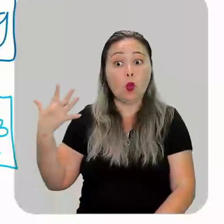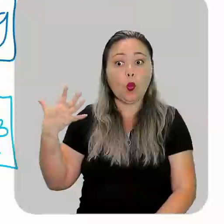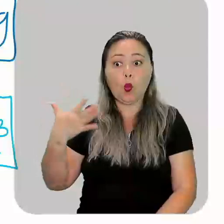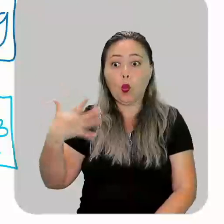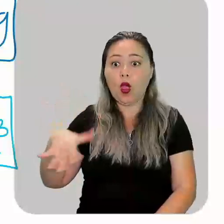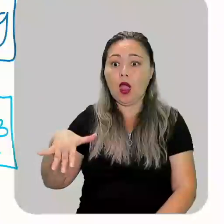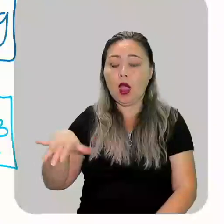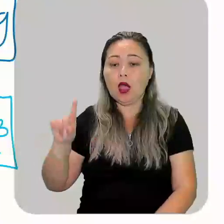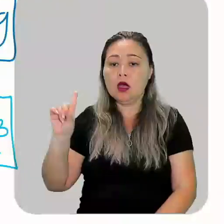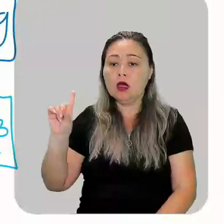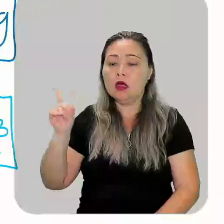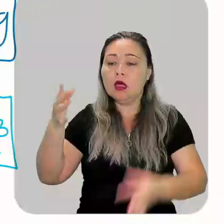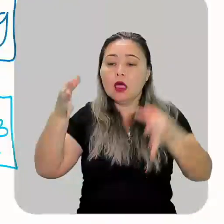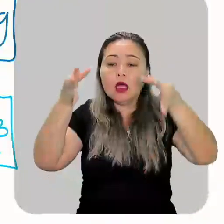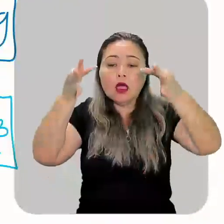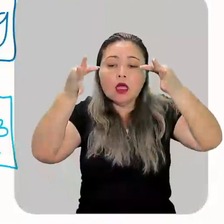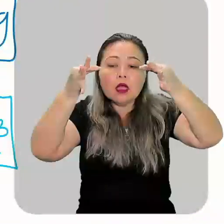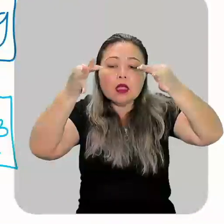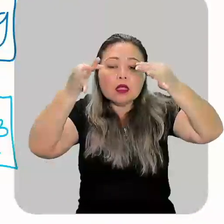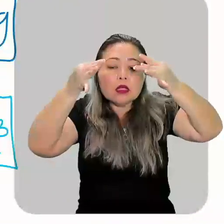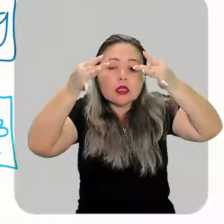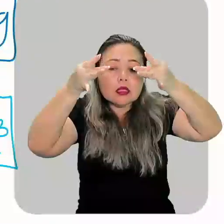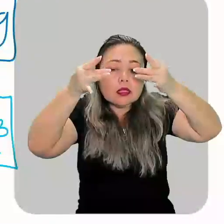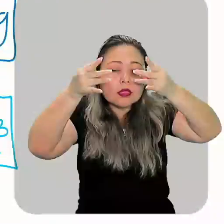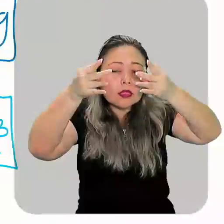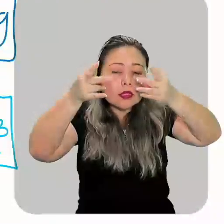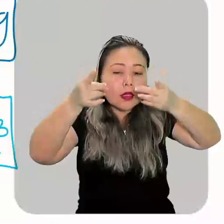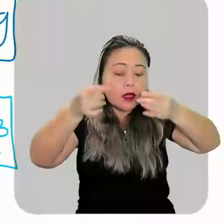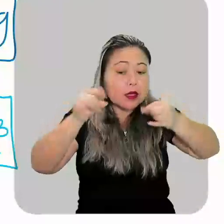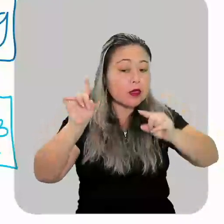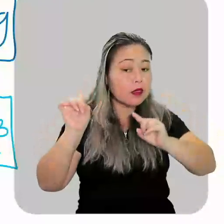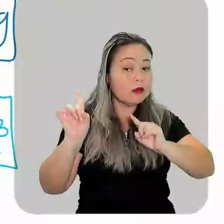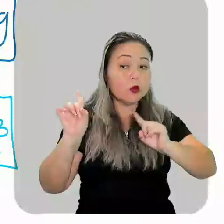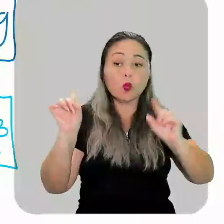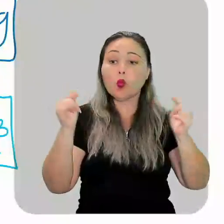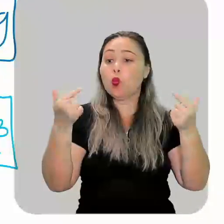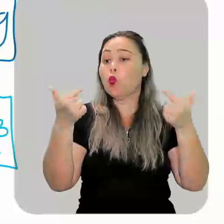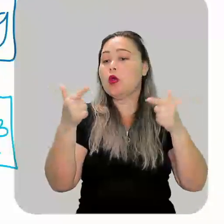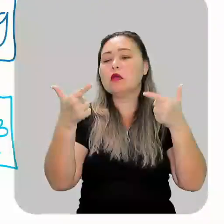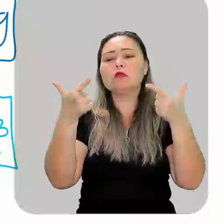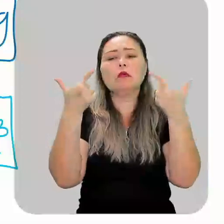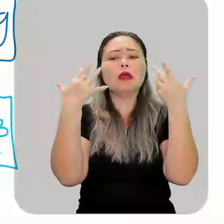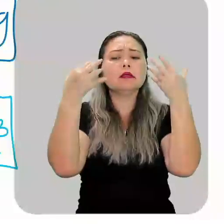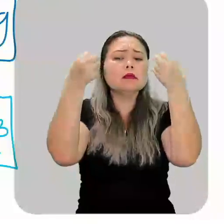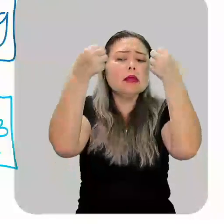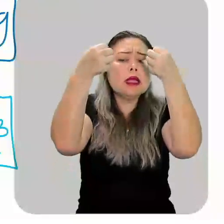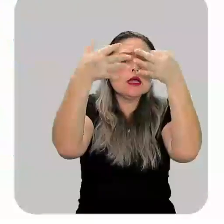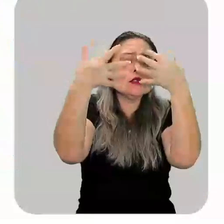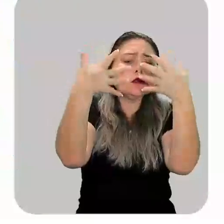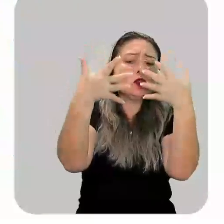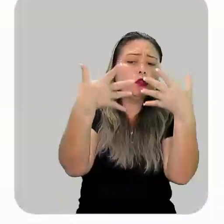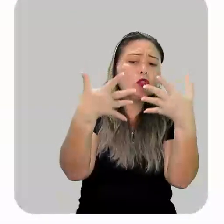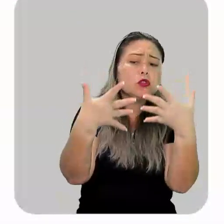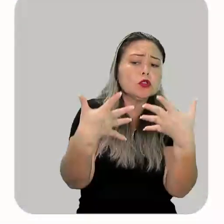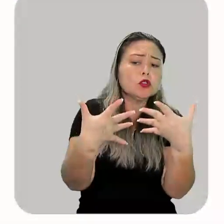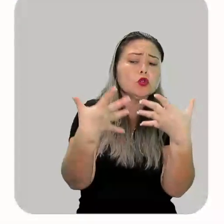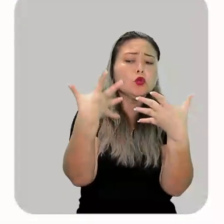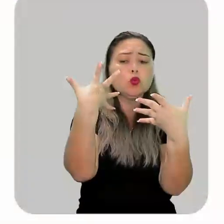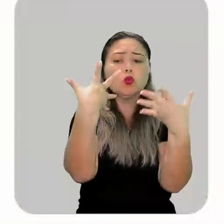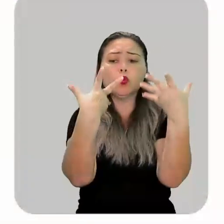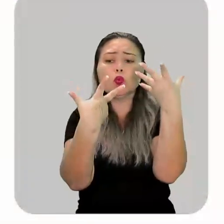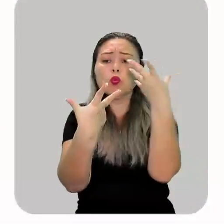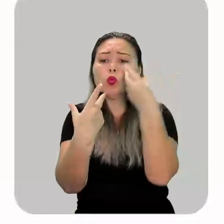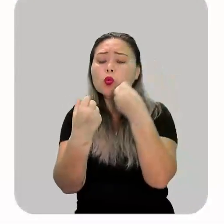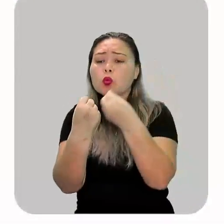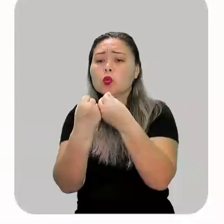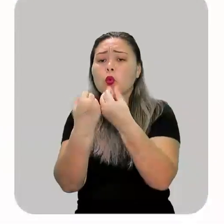Uau! Mais detalhado do que isso, não tem, não é? Mais explicadinho, mais bonitinho. Eu estava aqui admirando